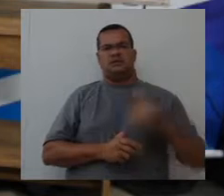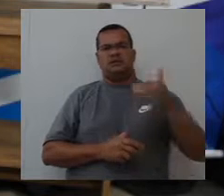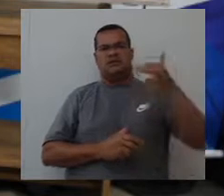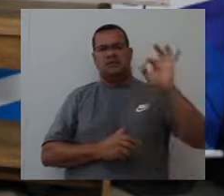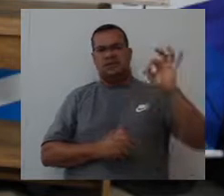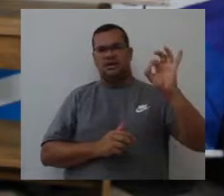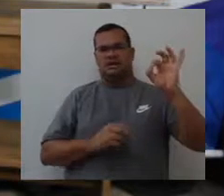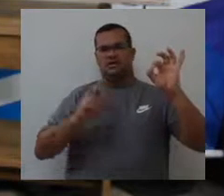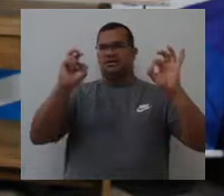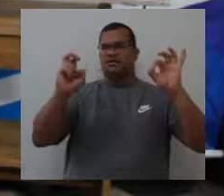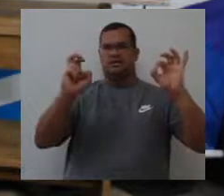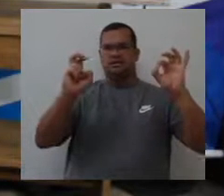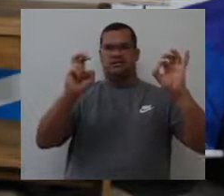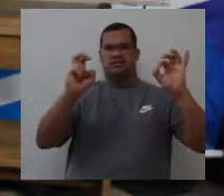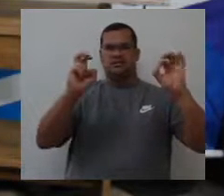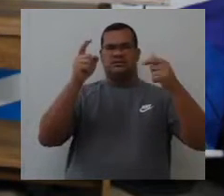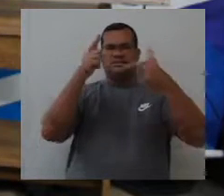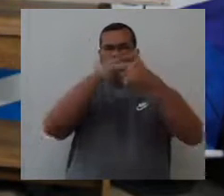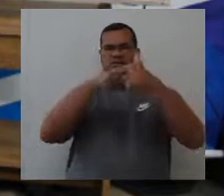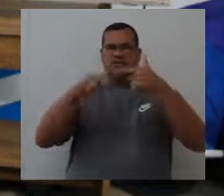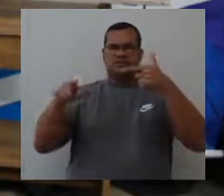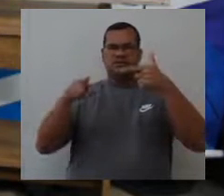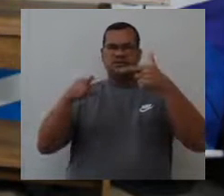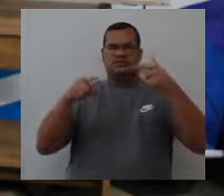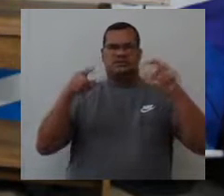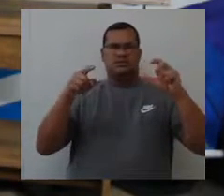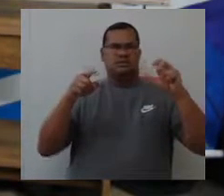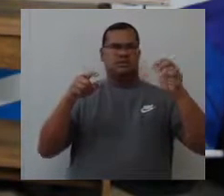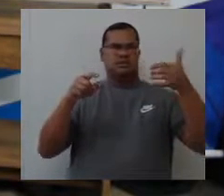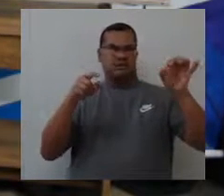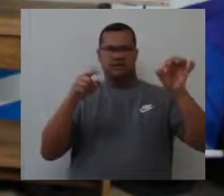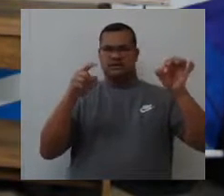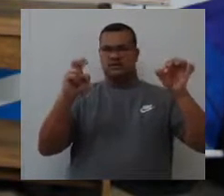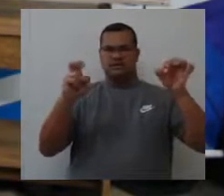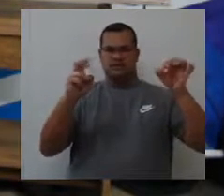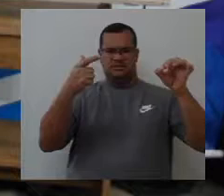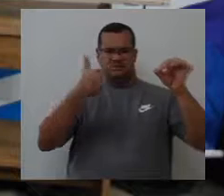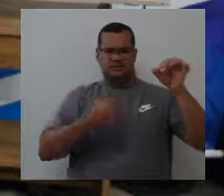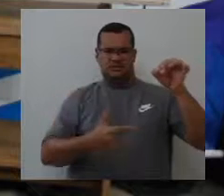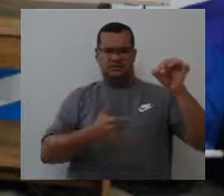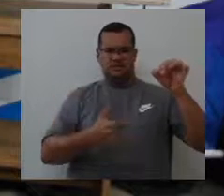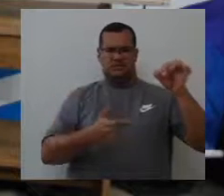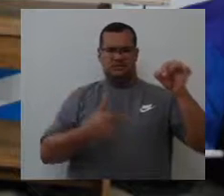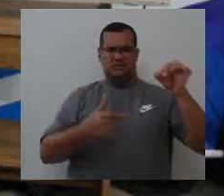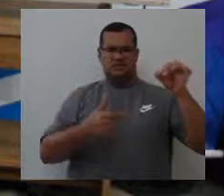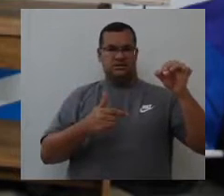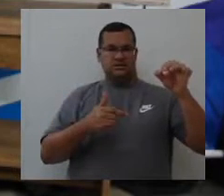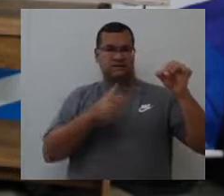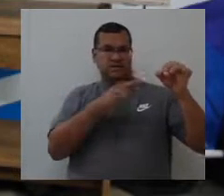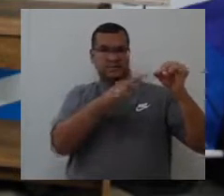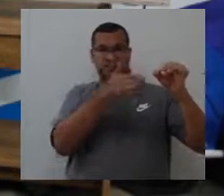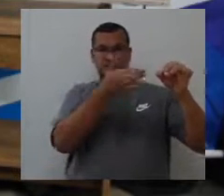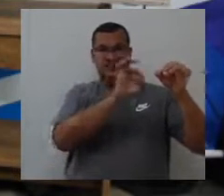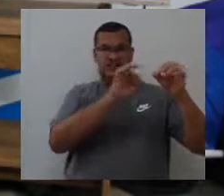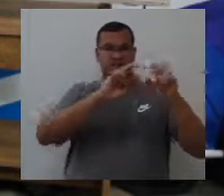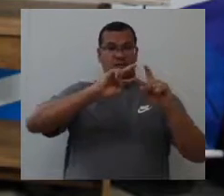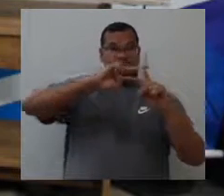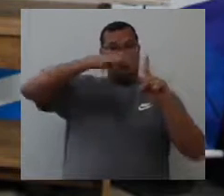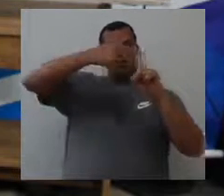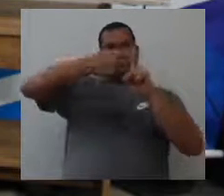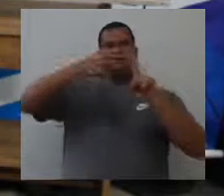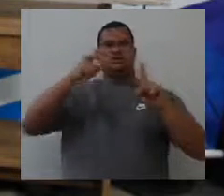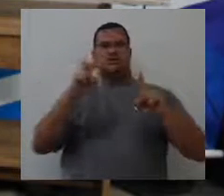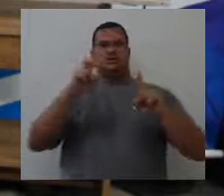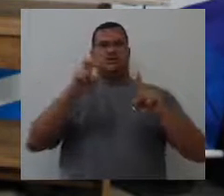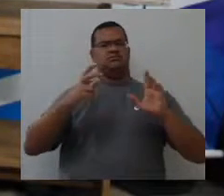10 e o número 5, 10 e o número 5, o resultado dá 2, ou seja, 10 é o dobro de 5. E quando eu